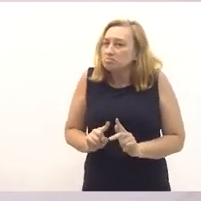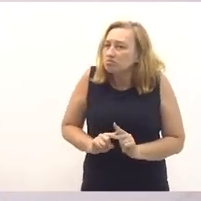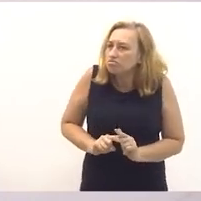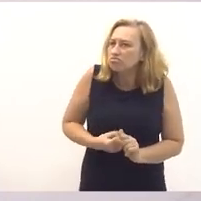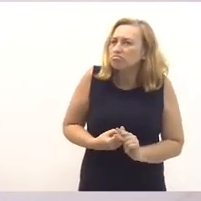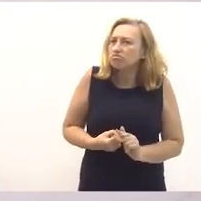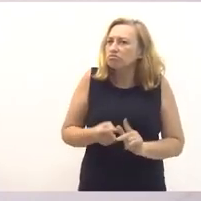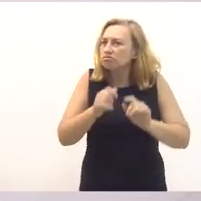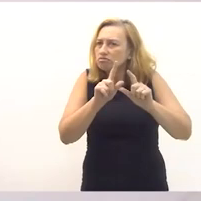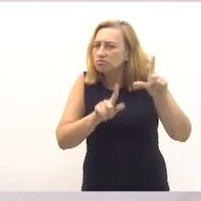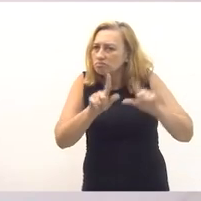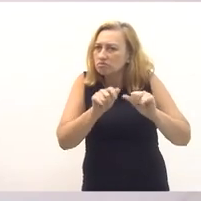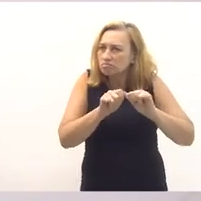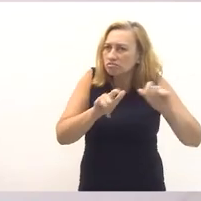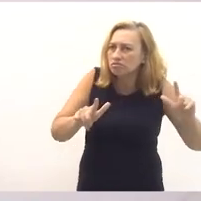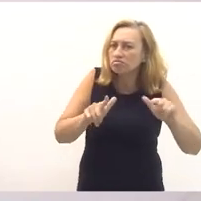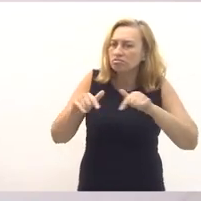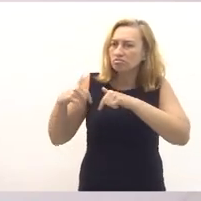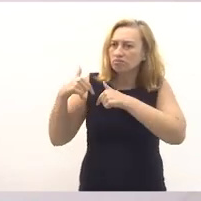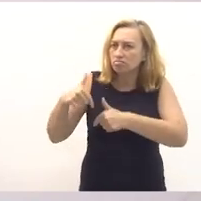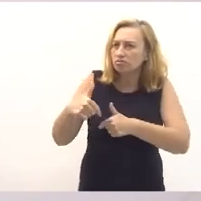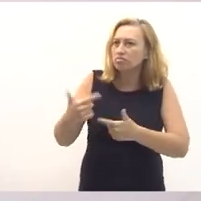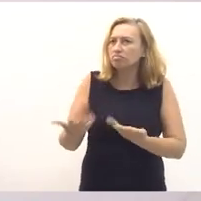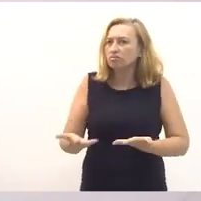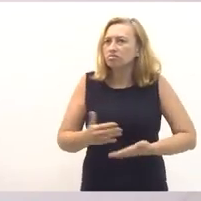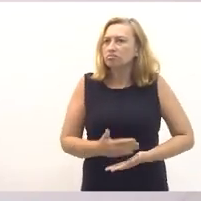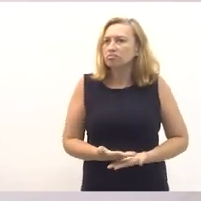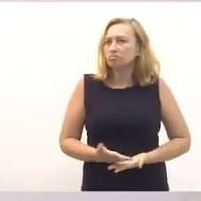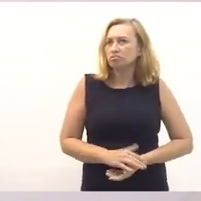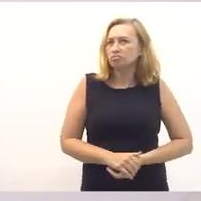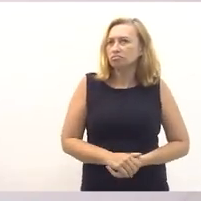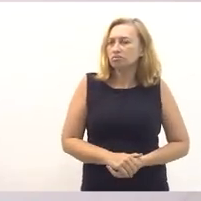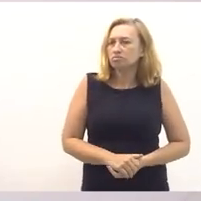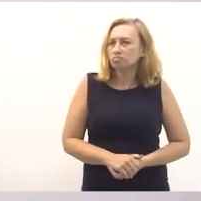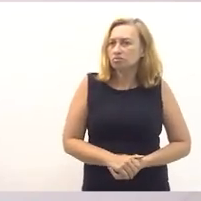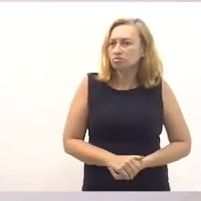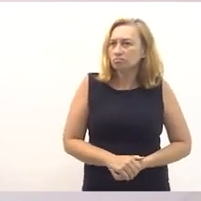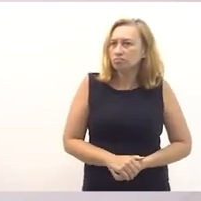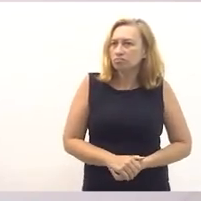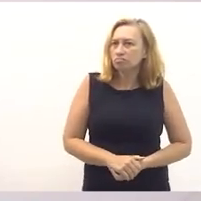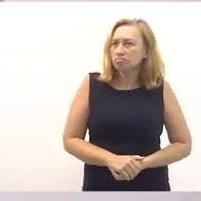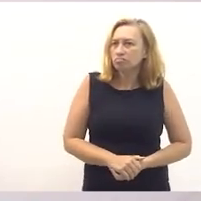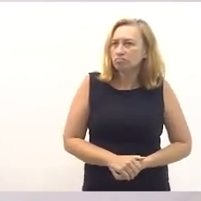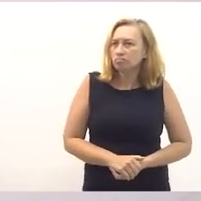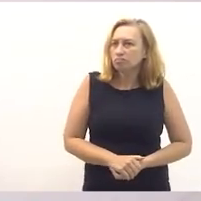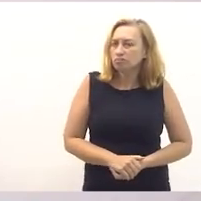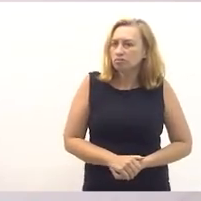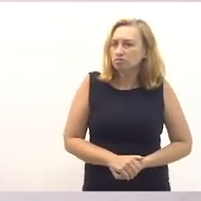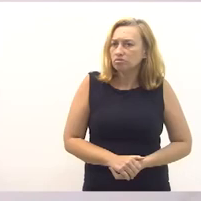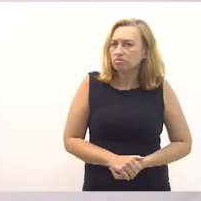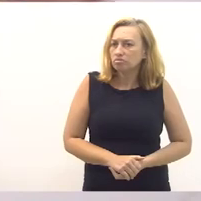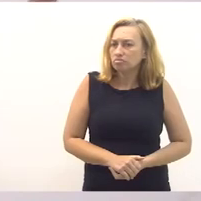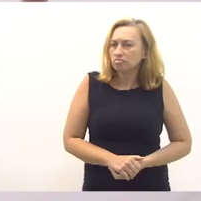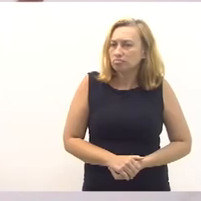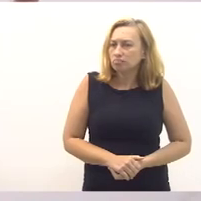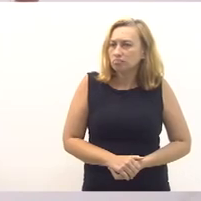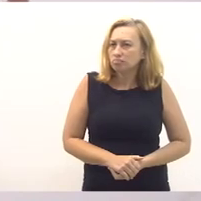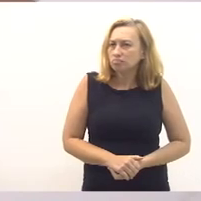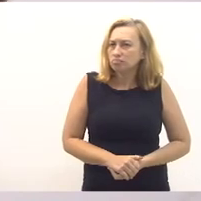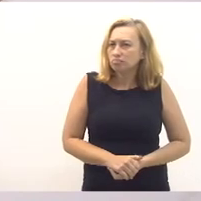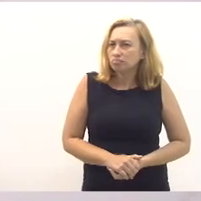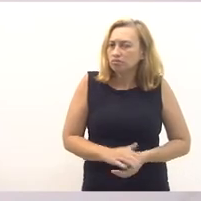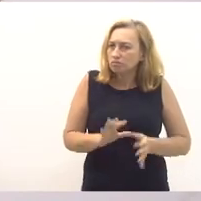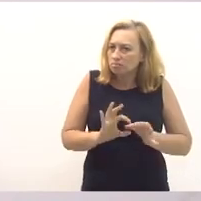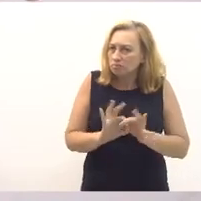reparação da mídia tradicional brasileira E aí isso eles têm um dever de talvez abrir um